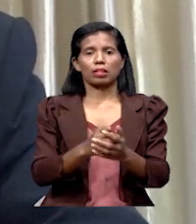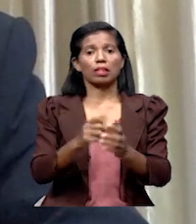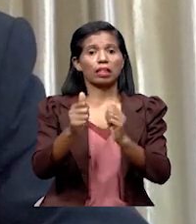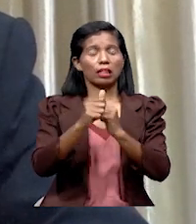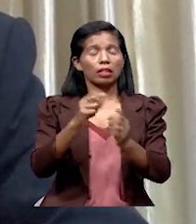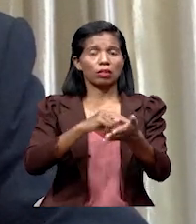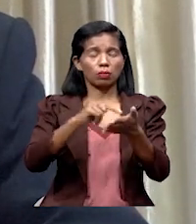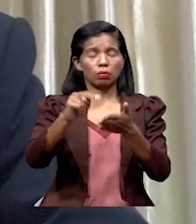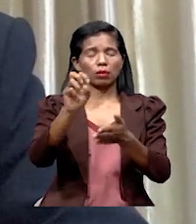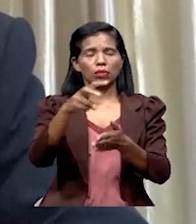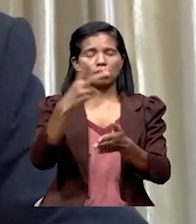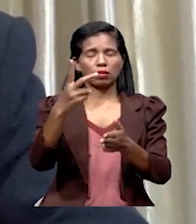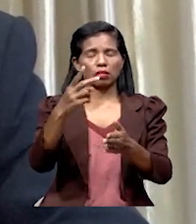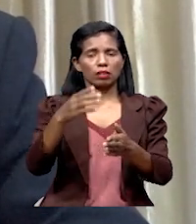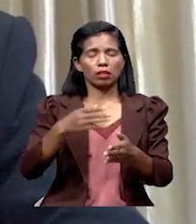número 12 senhor Luiz Tilman